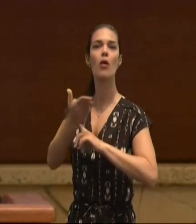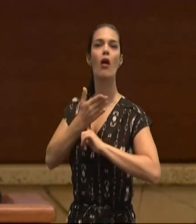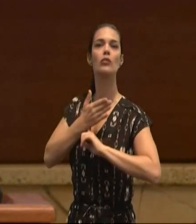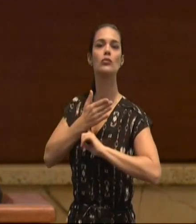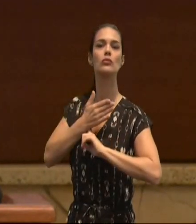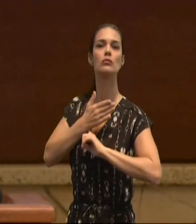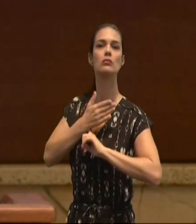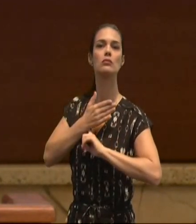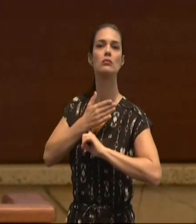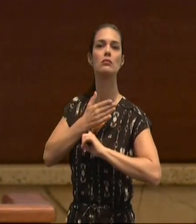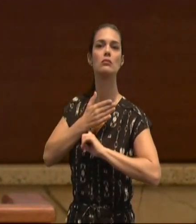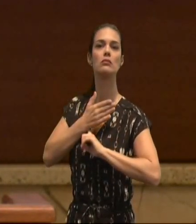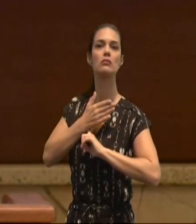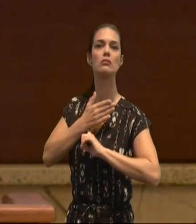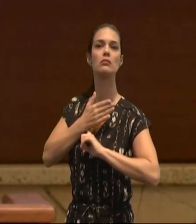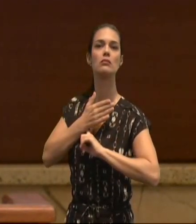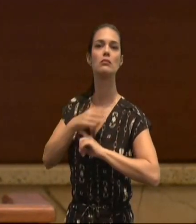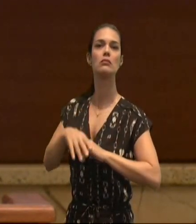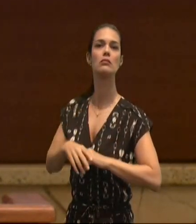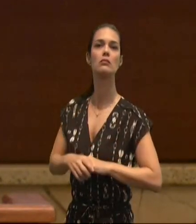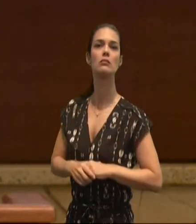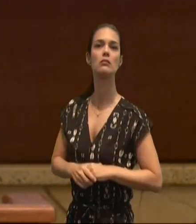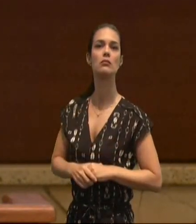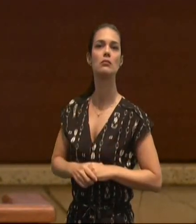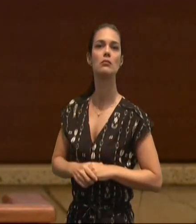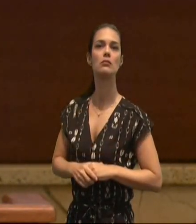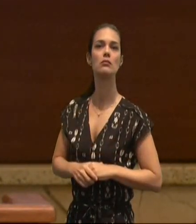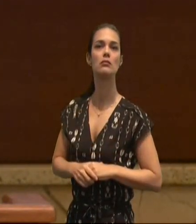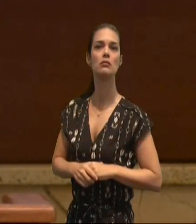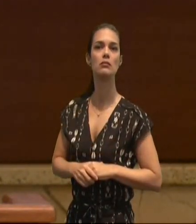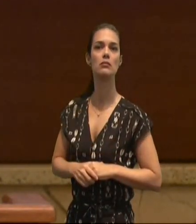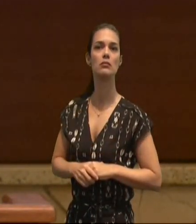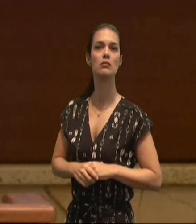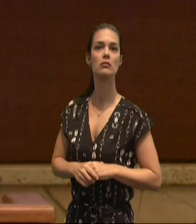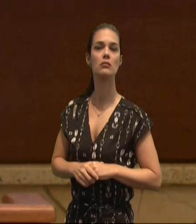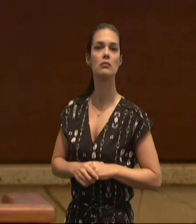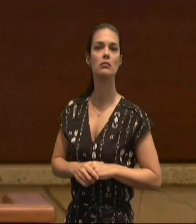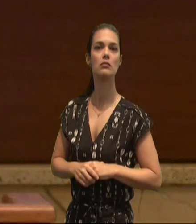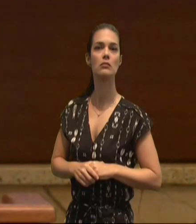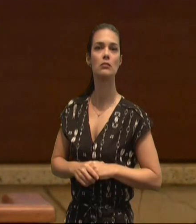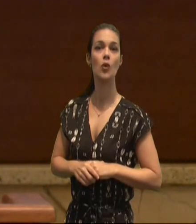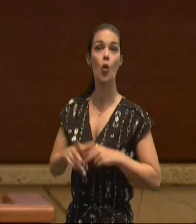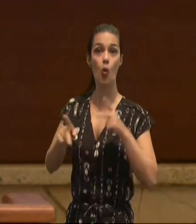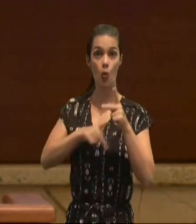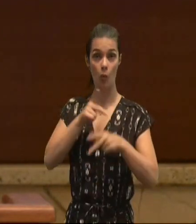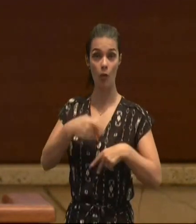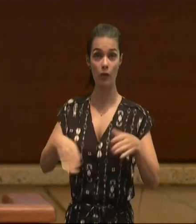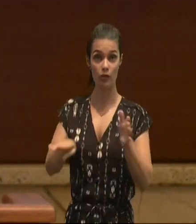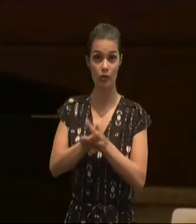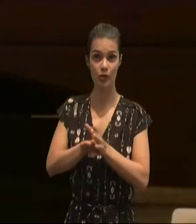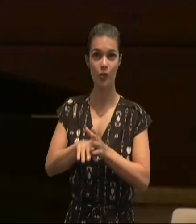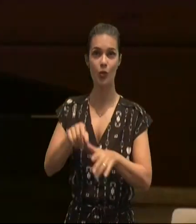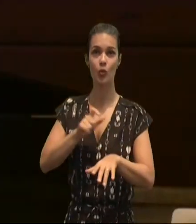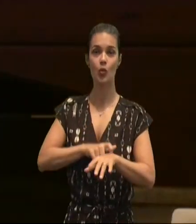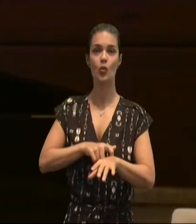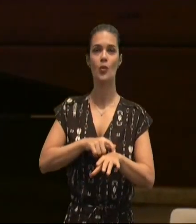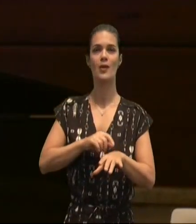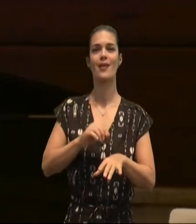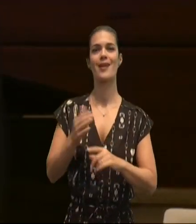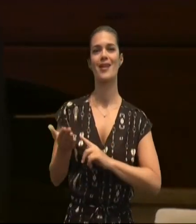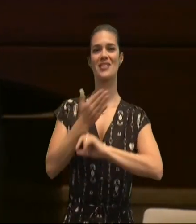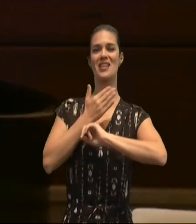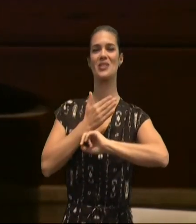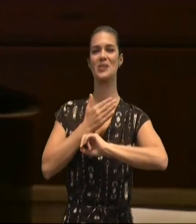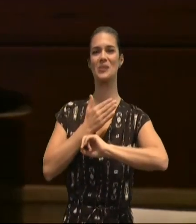Em outras palavras, o povo chegou à terra do socorro. O povo